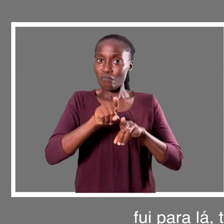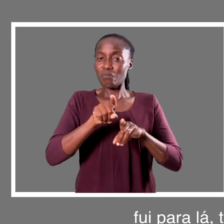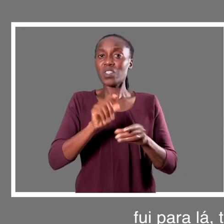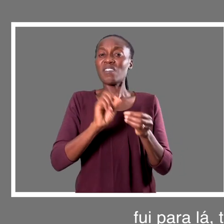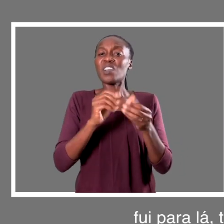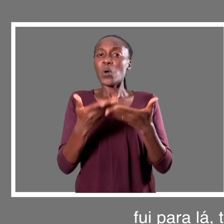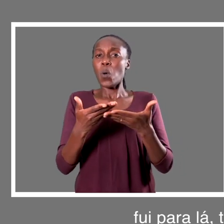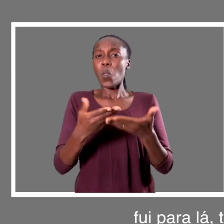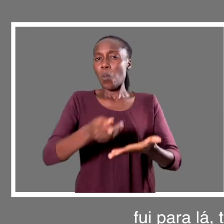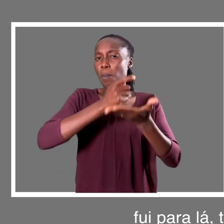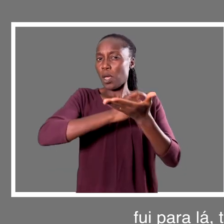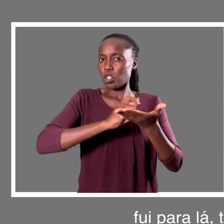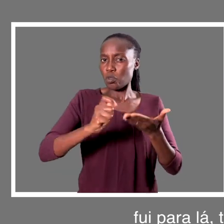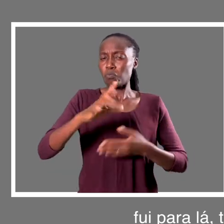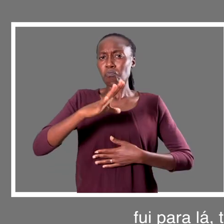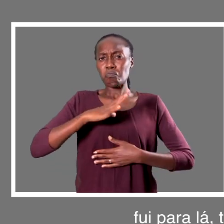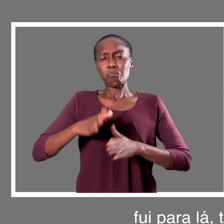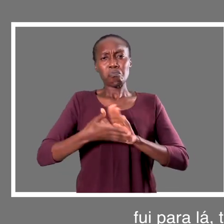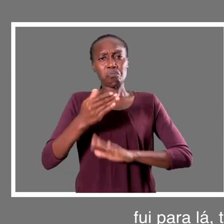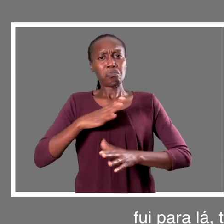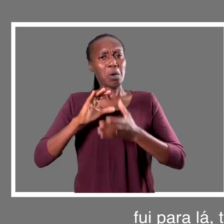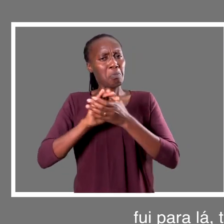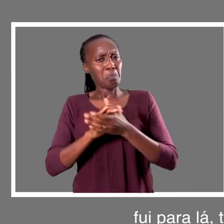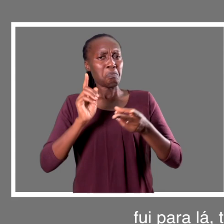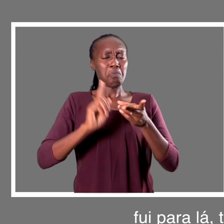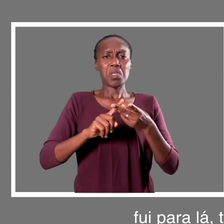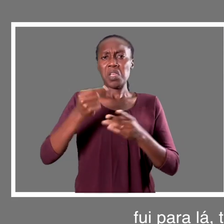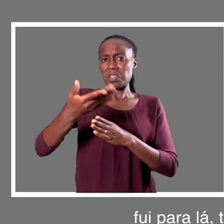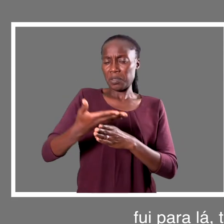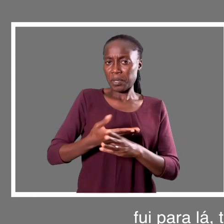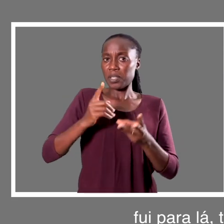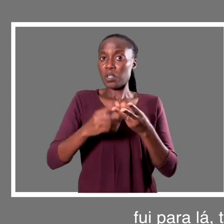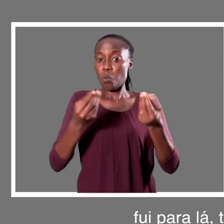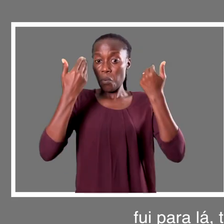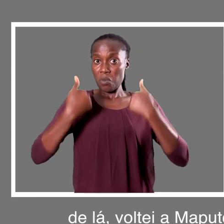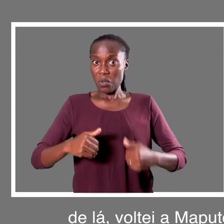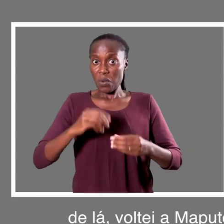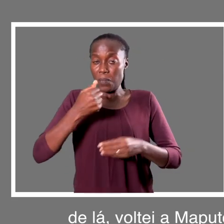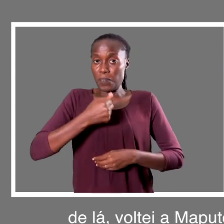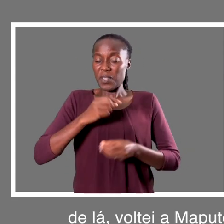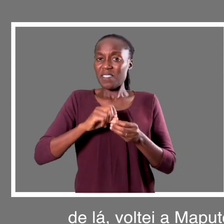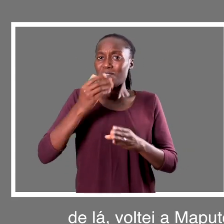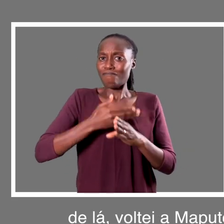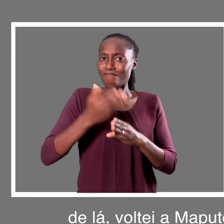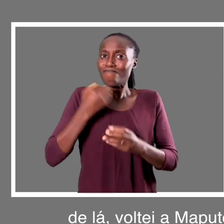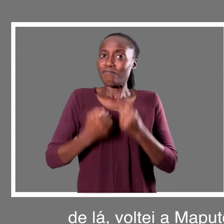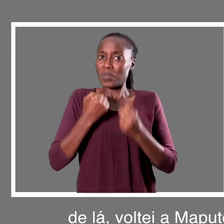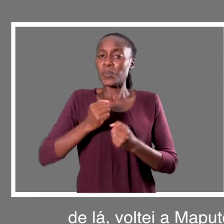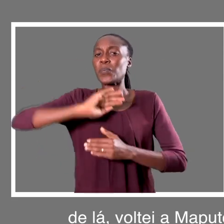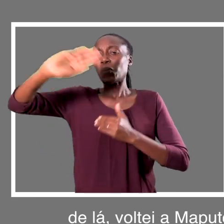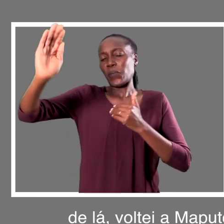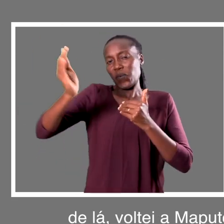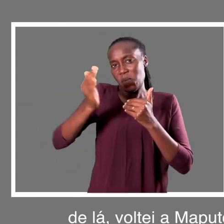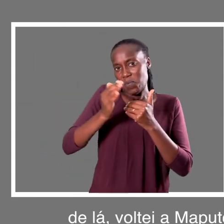tive muitas amizades. Tive muitas experiências como atleta e de lá voltei